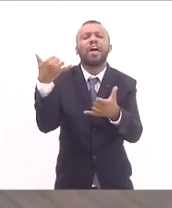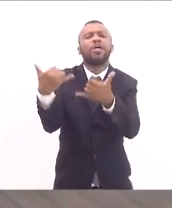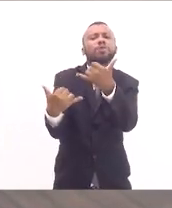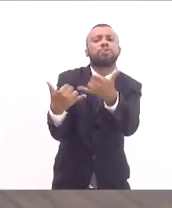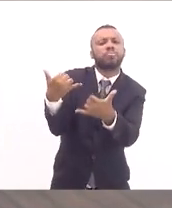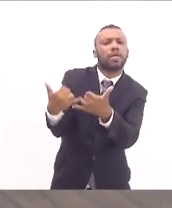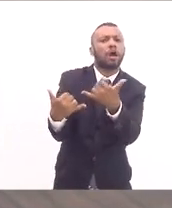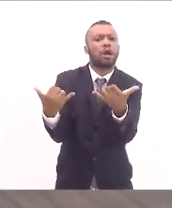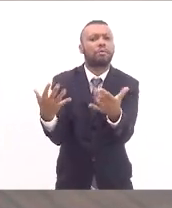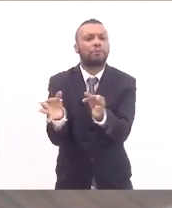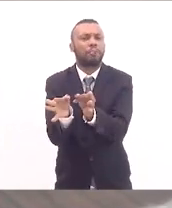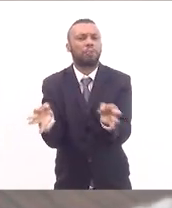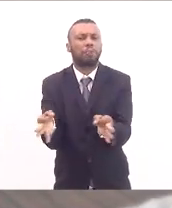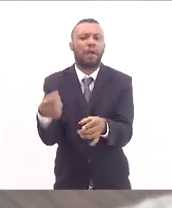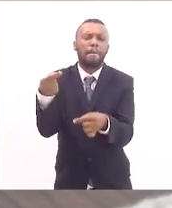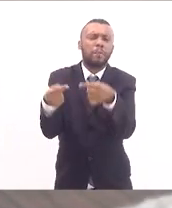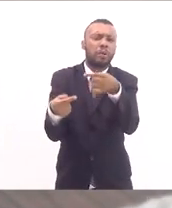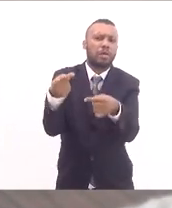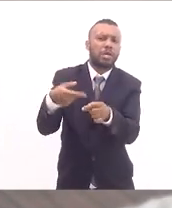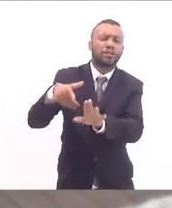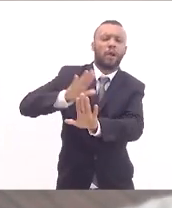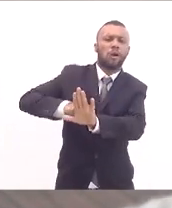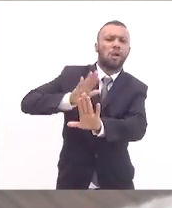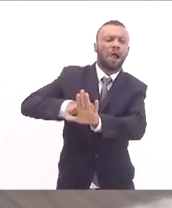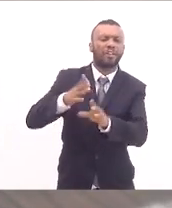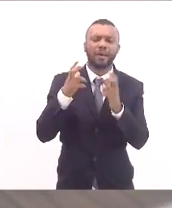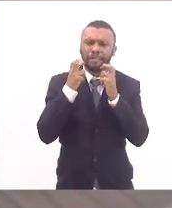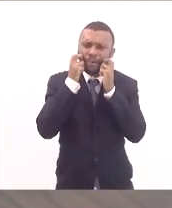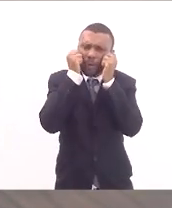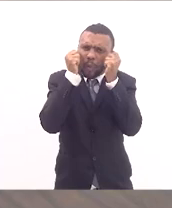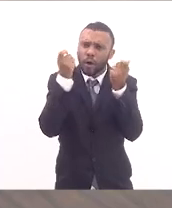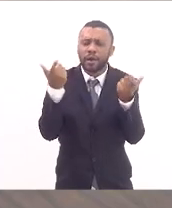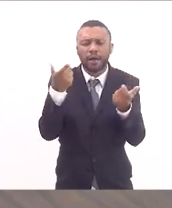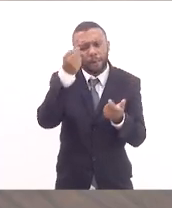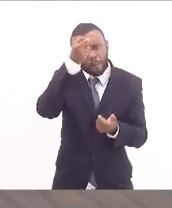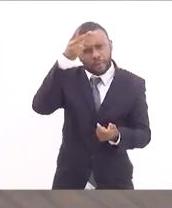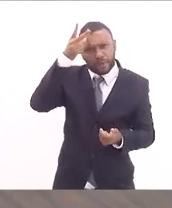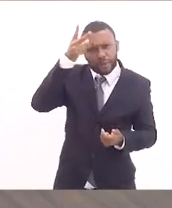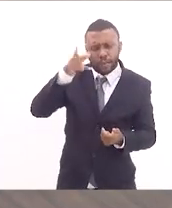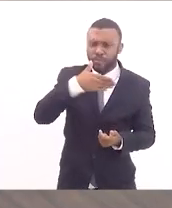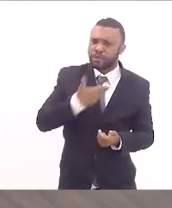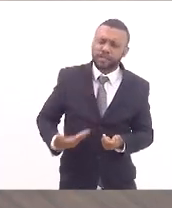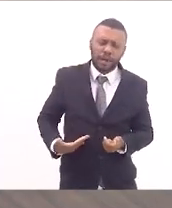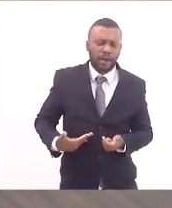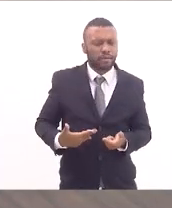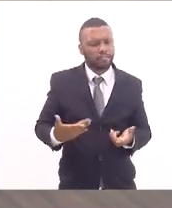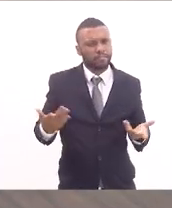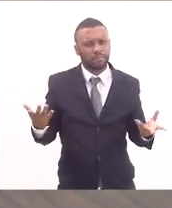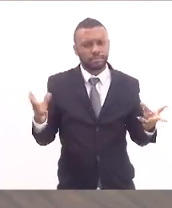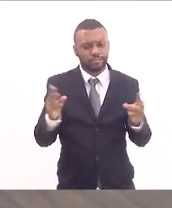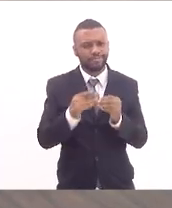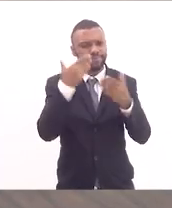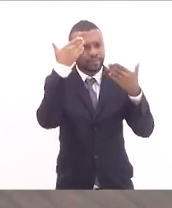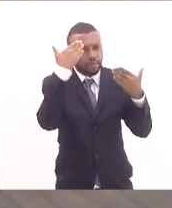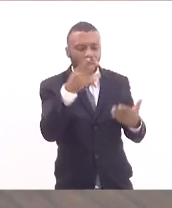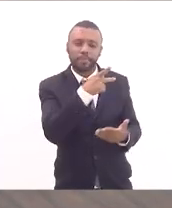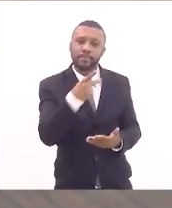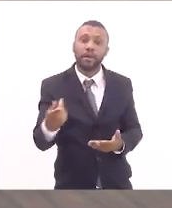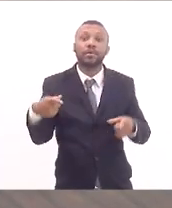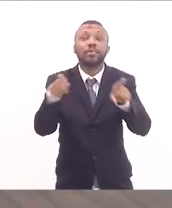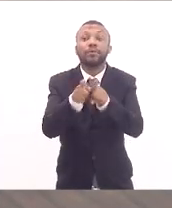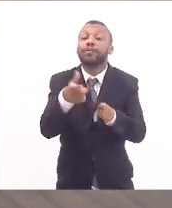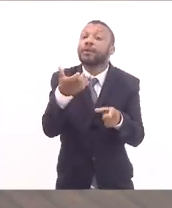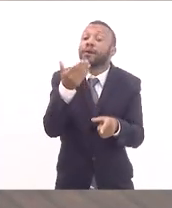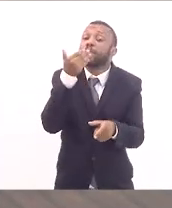só vergonha para o nosso o nosso estado é uma vergonha para o nosso município Muito obrigado senhor presidente e eu não eu